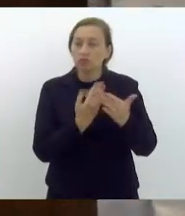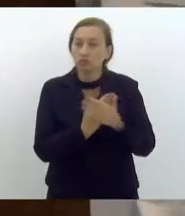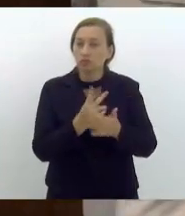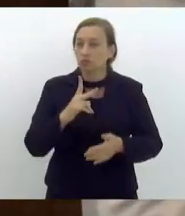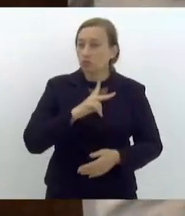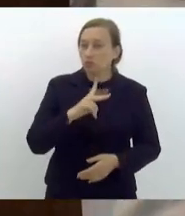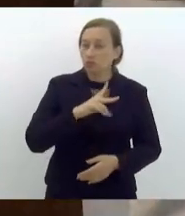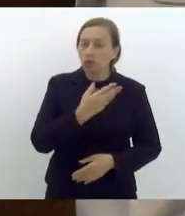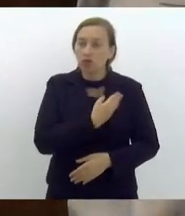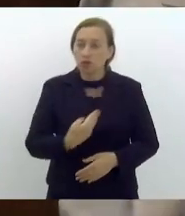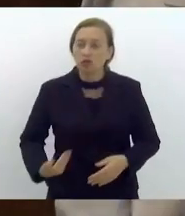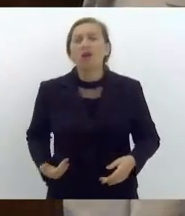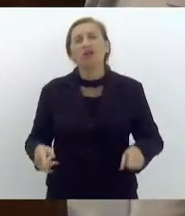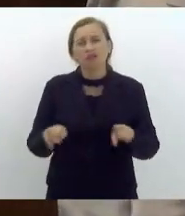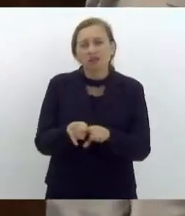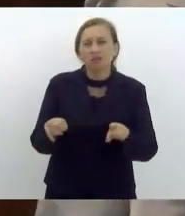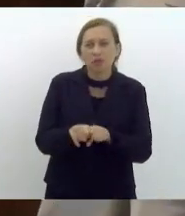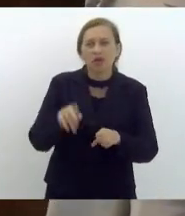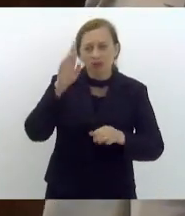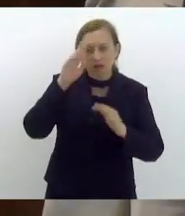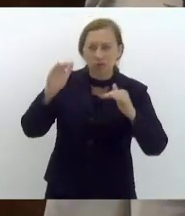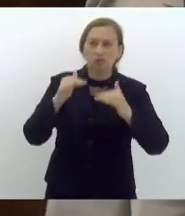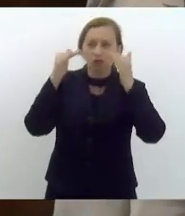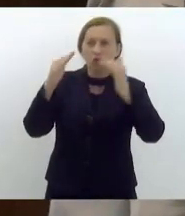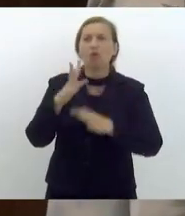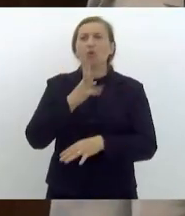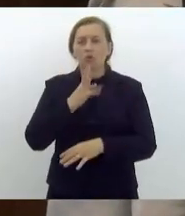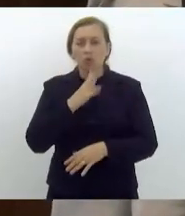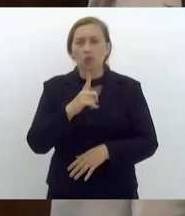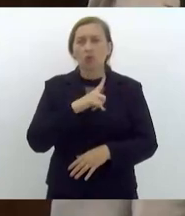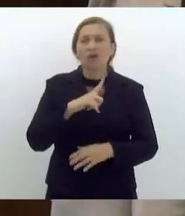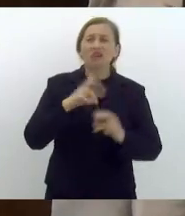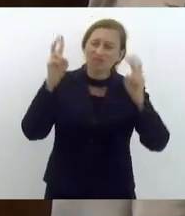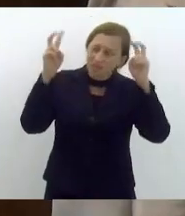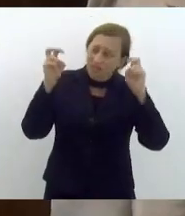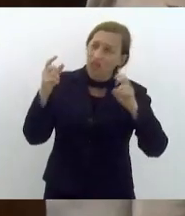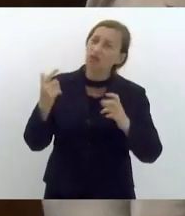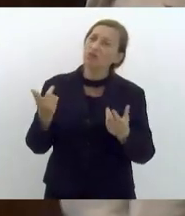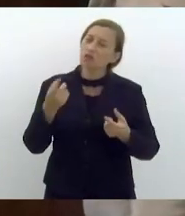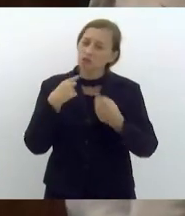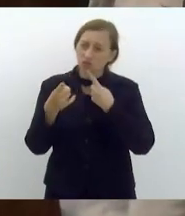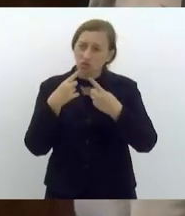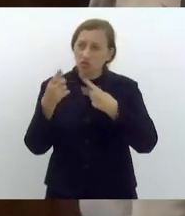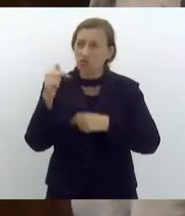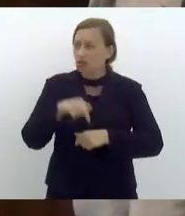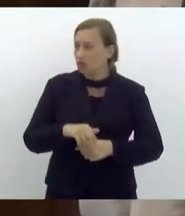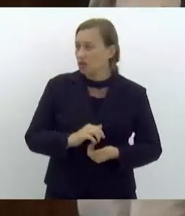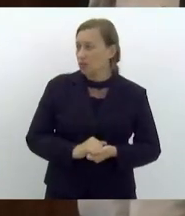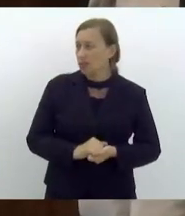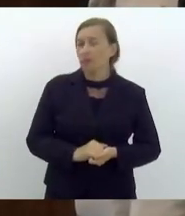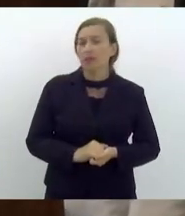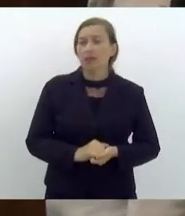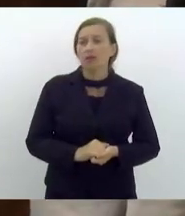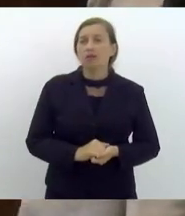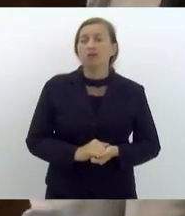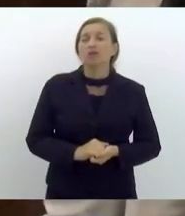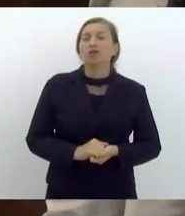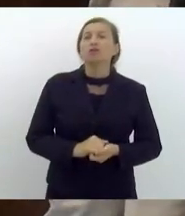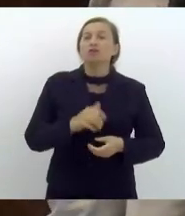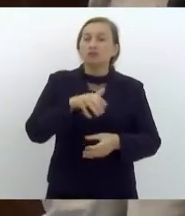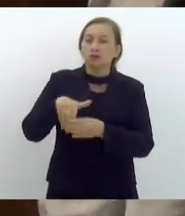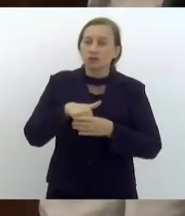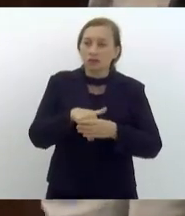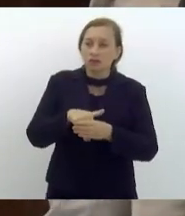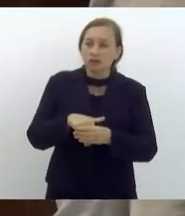ao mesmo tempo vossa excelência tem conhecimento que se esse tema foi amplamente debatido em 21 Nós voltamos mas